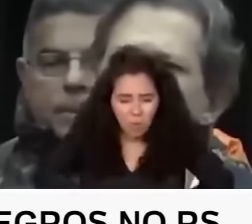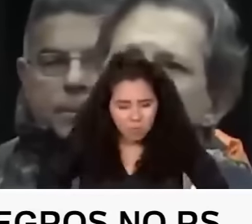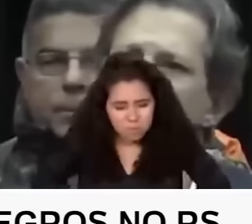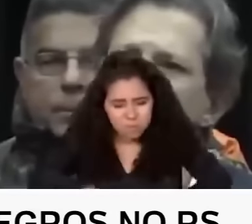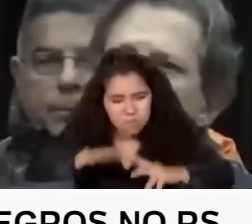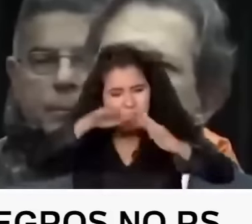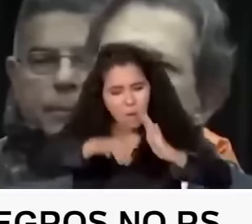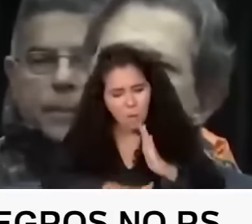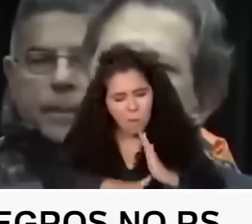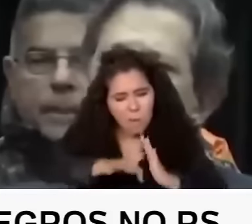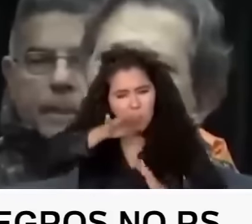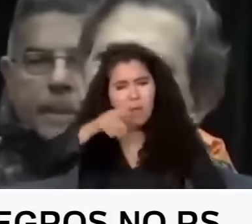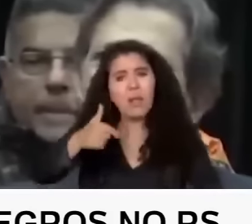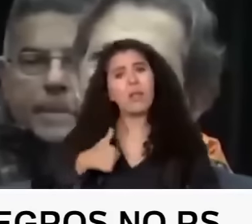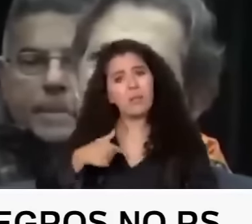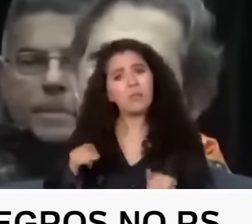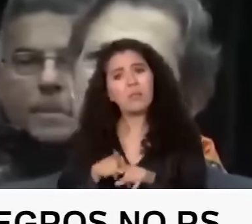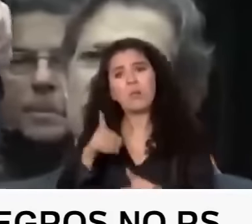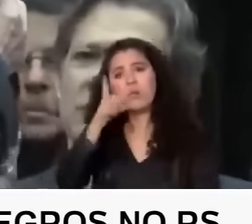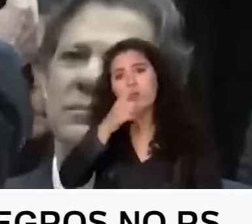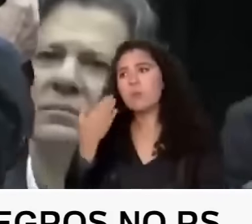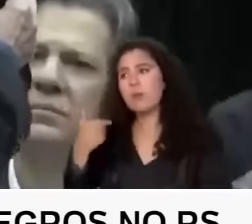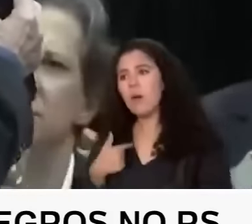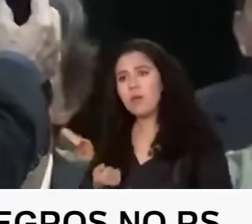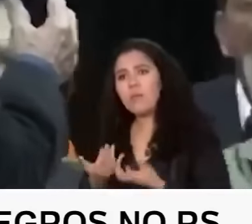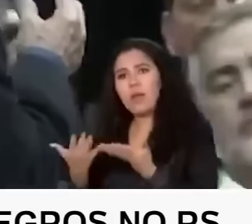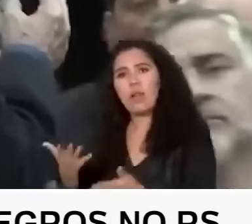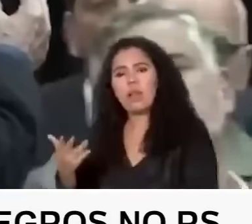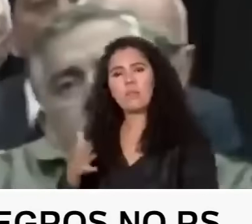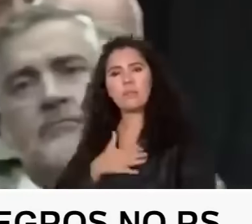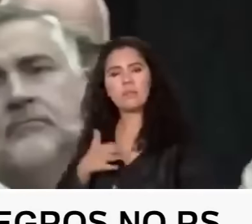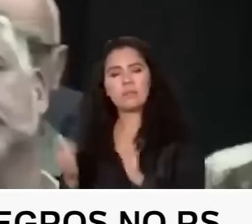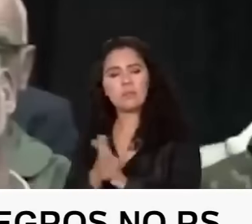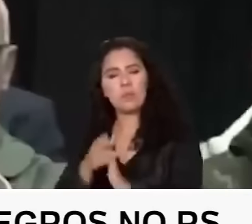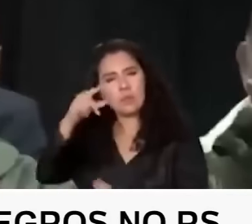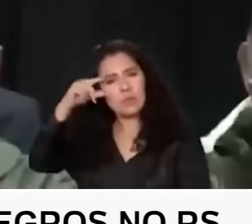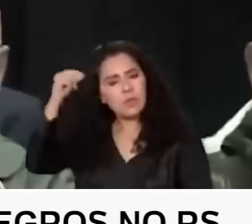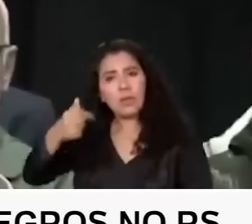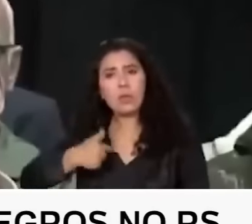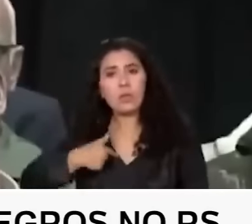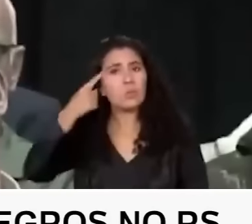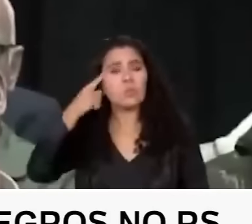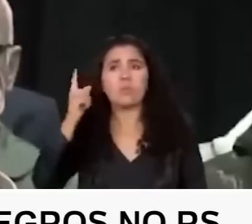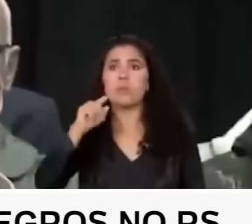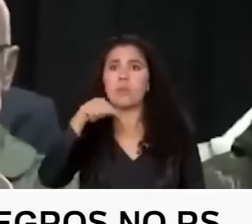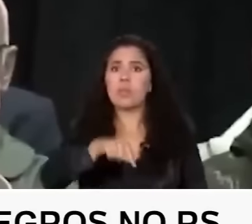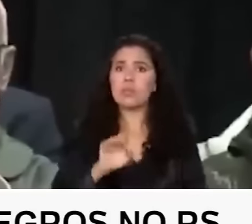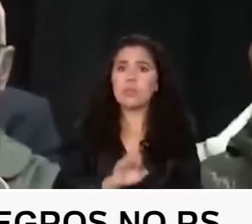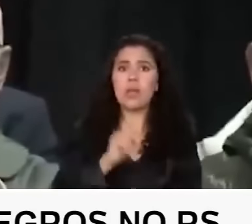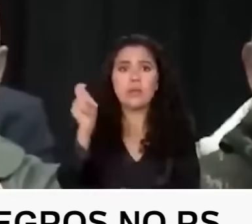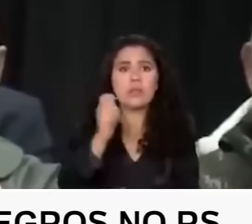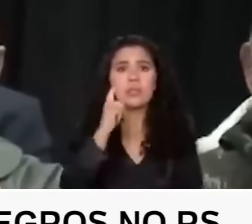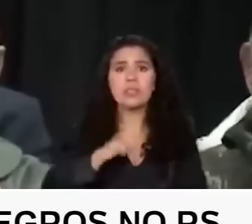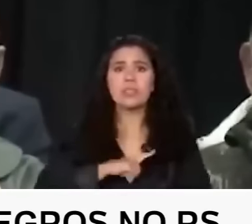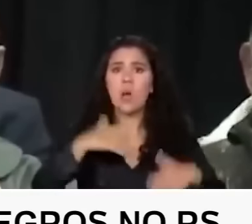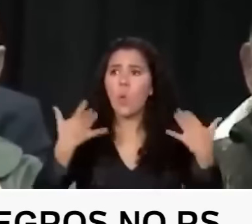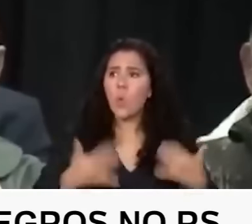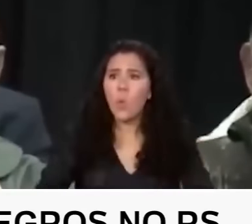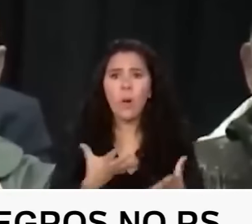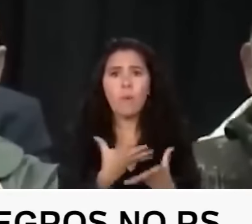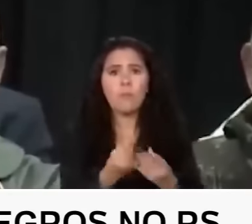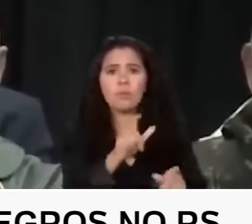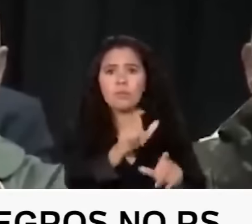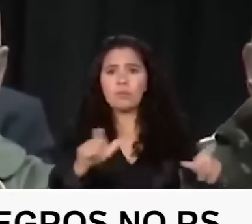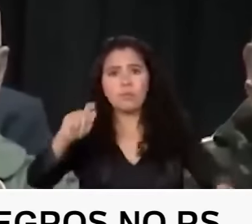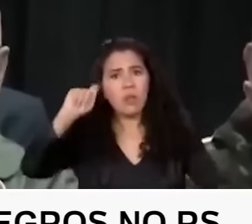e aí é cada um que tem a sua opinião a respeito disso mas quando ele estava discursando lá no Rio Grande do Sul o